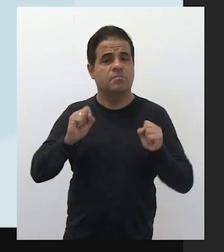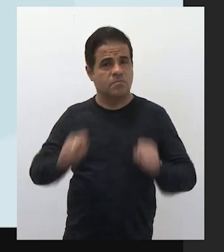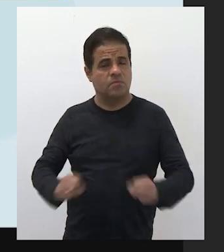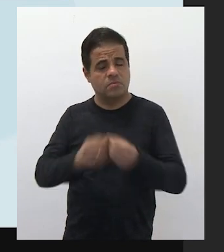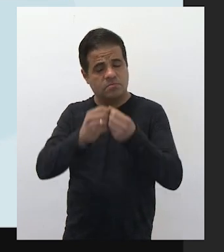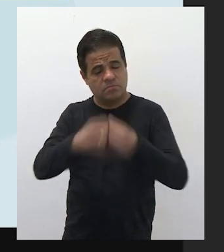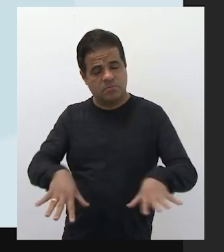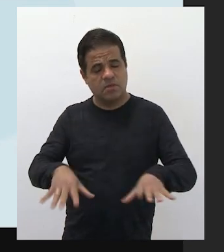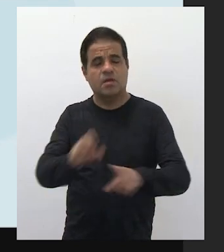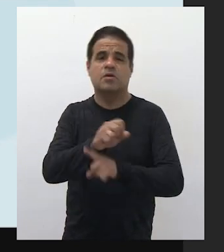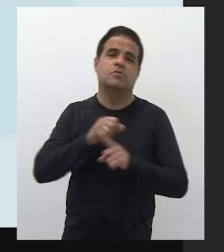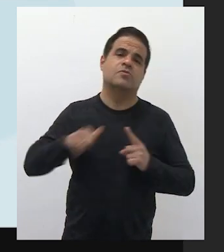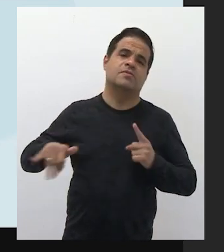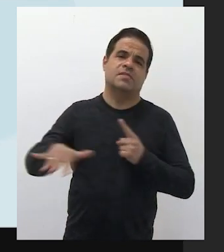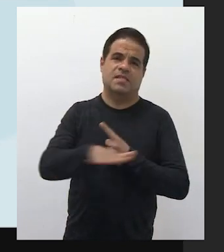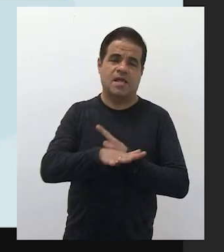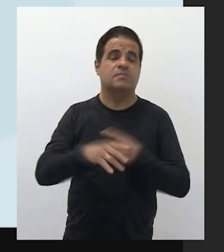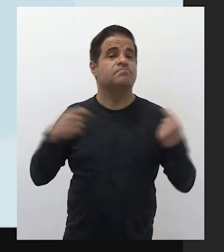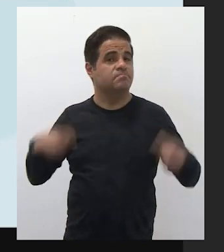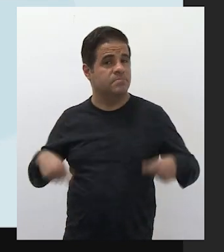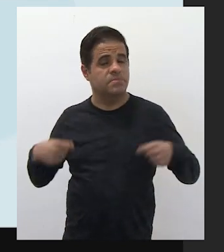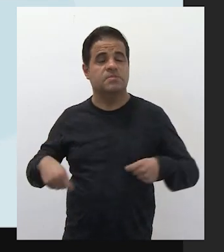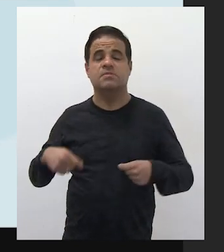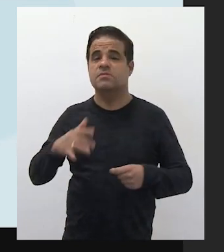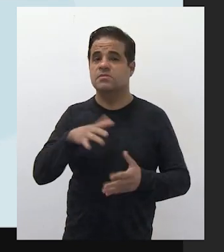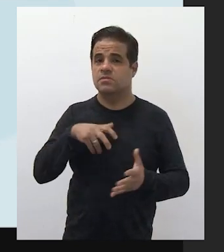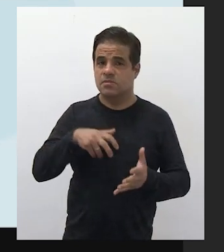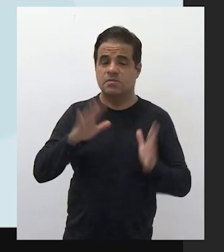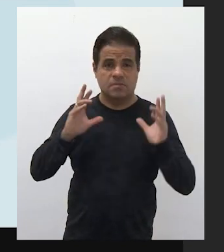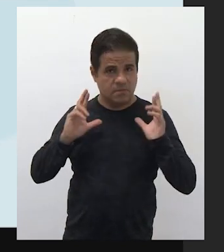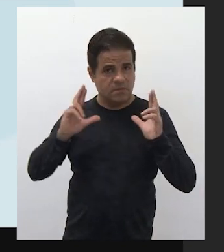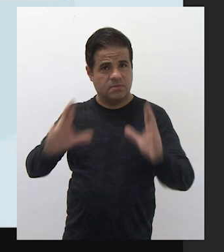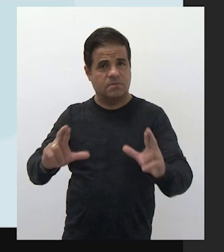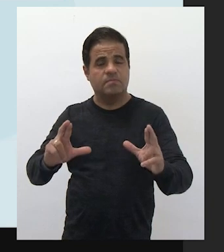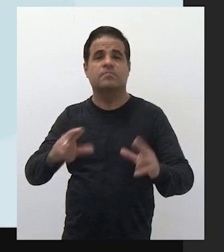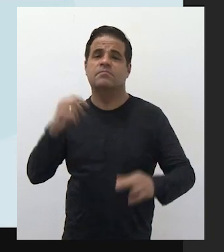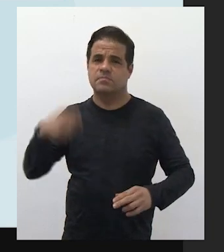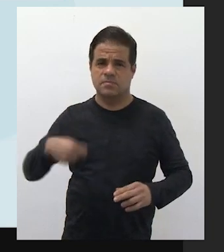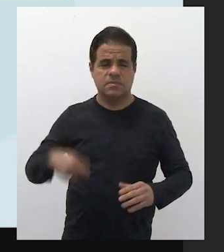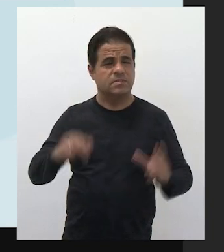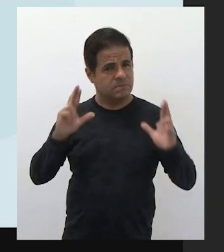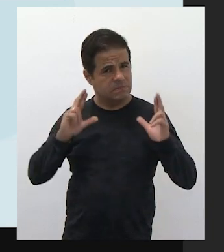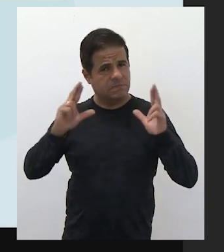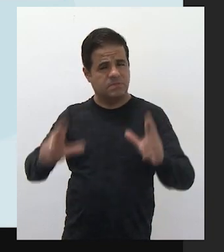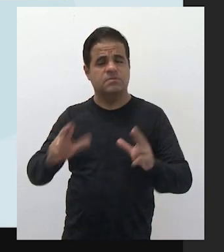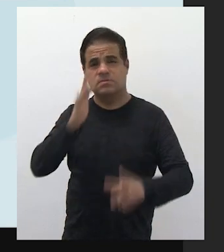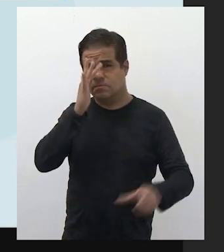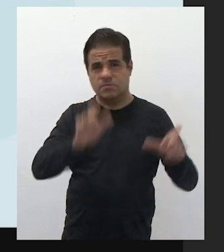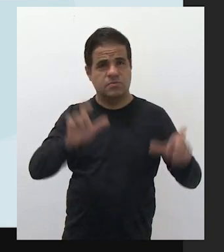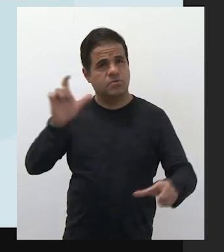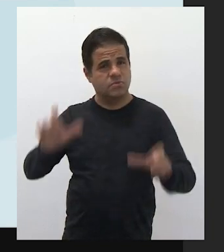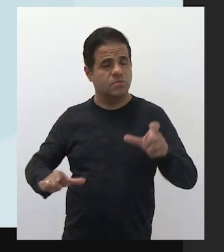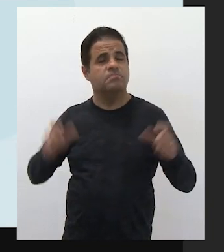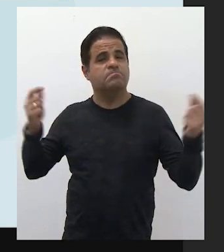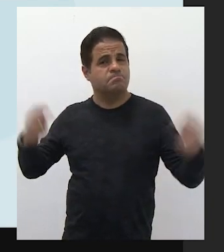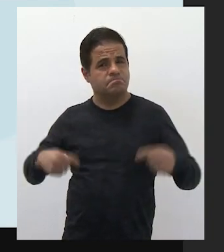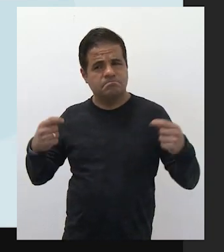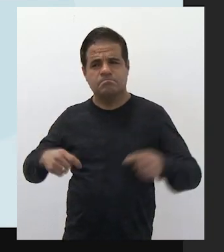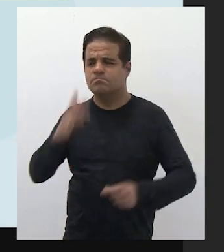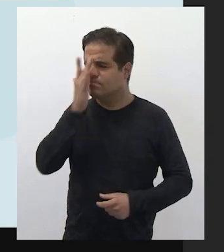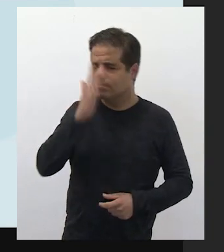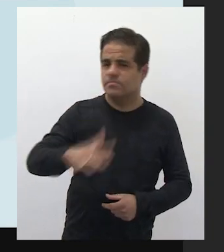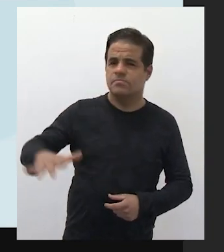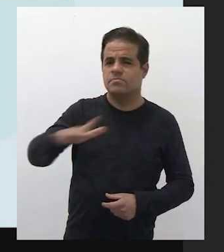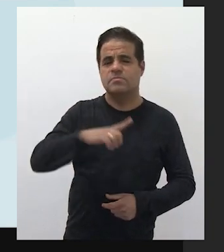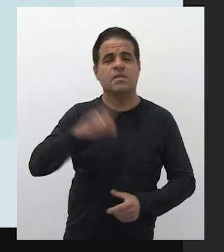enquanto sociedade. Precisa que as penas sejam executadas respeitando a dignidade humana, precisa que as pessoas